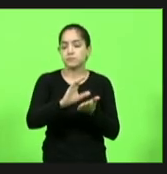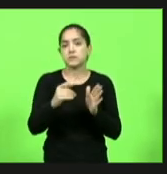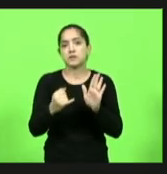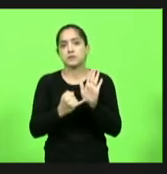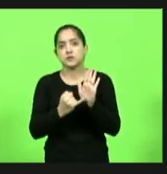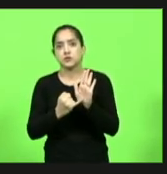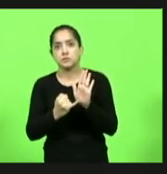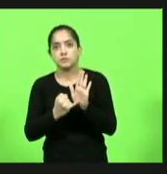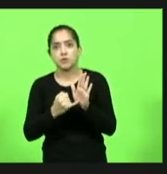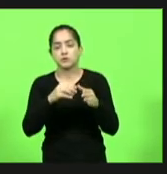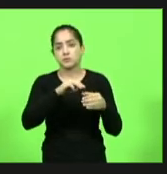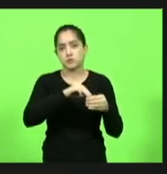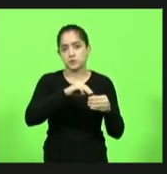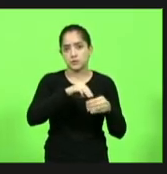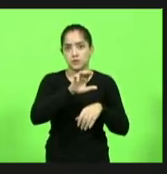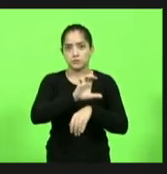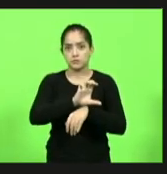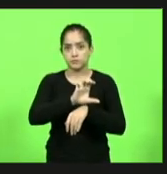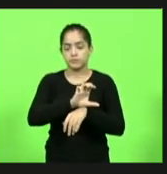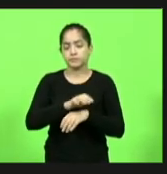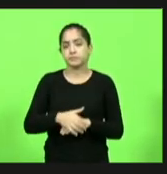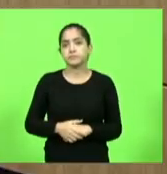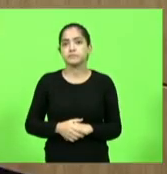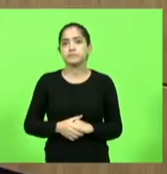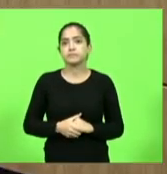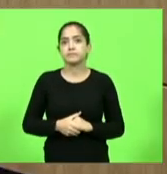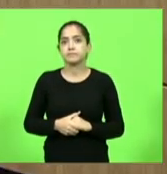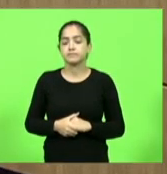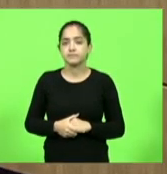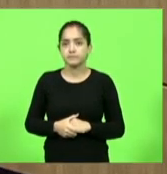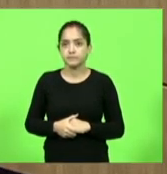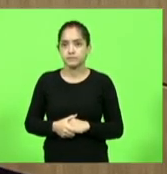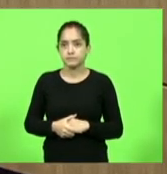para os municípios e para a Federação. Muito obrigado, senhor presidente.